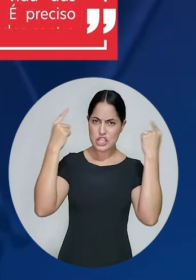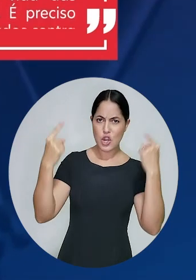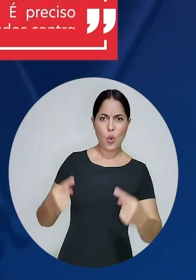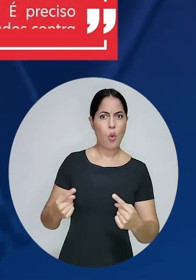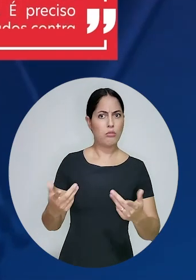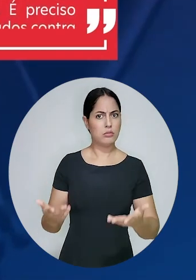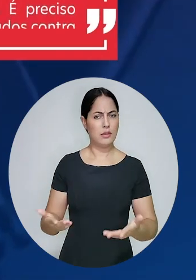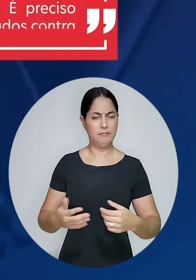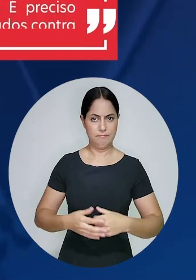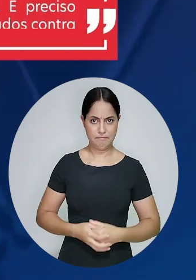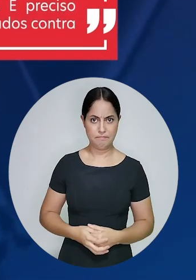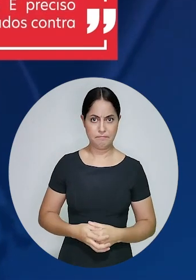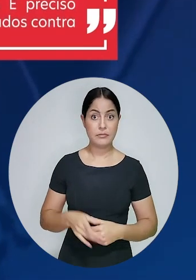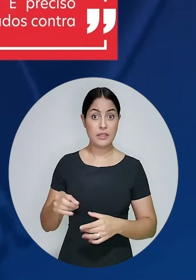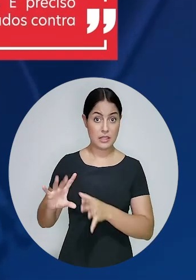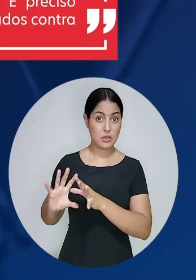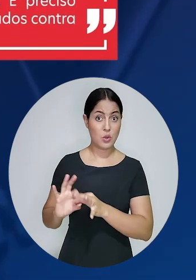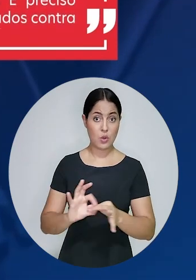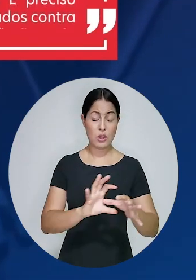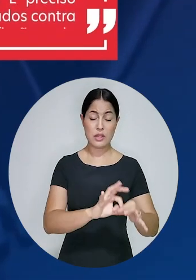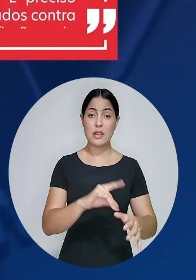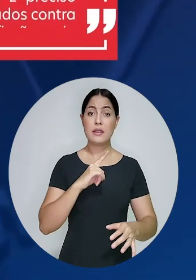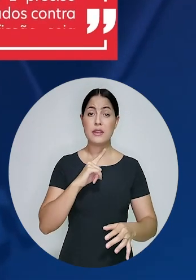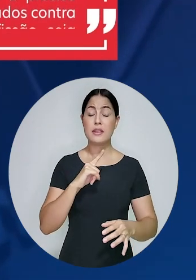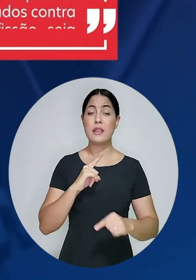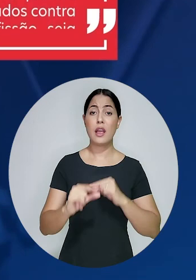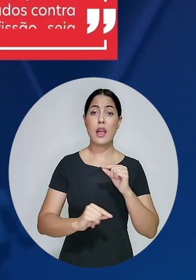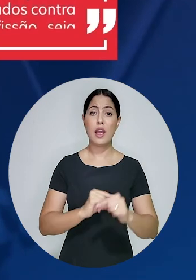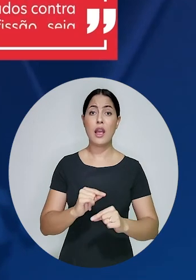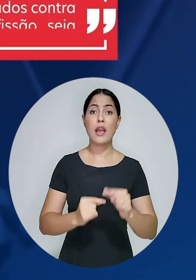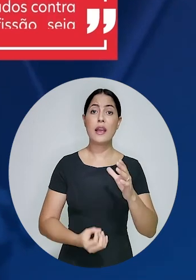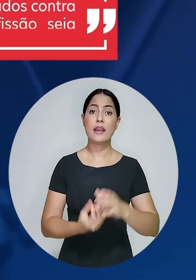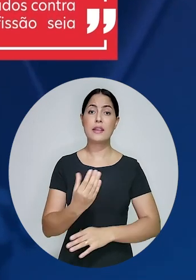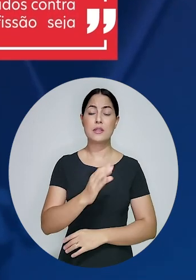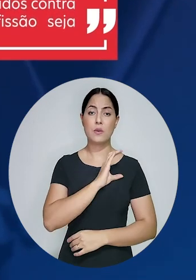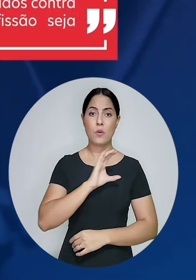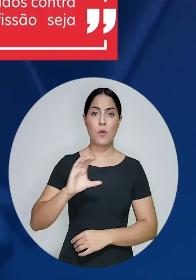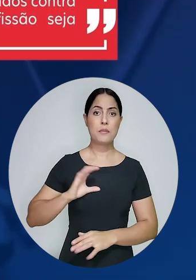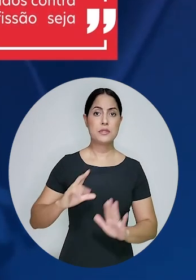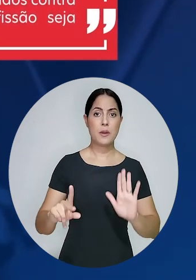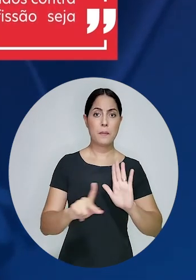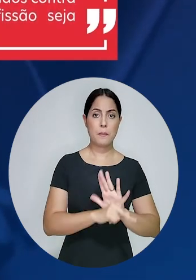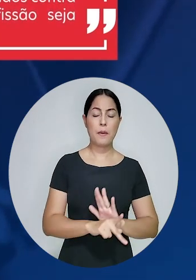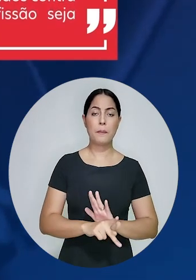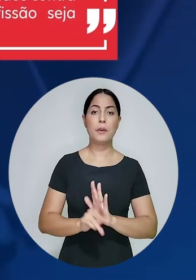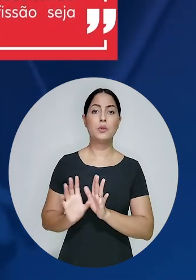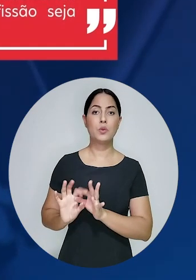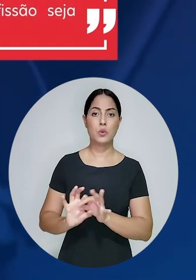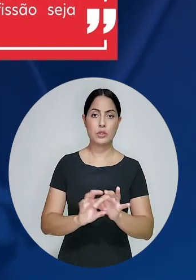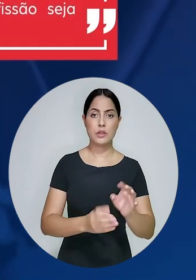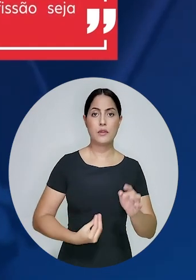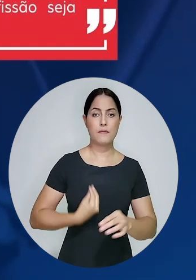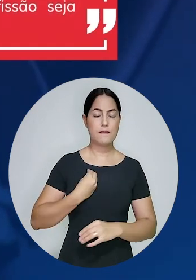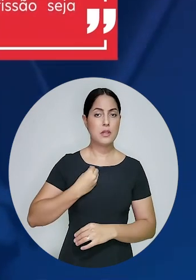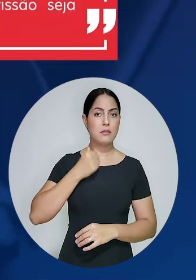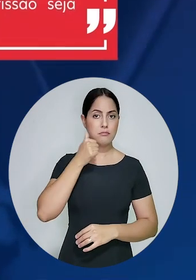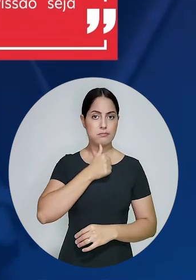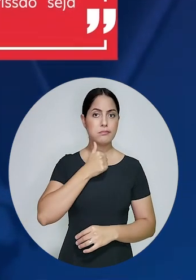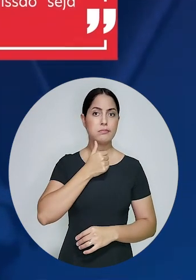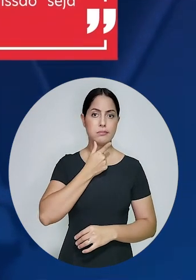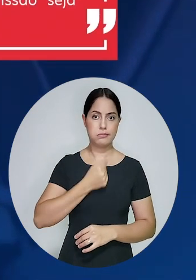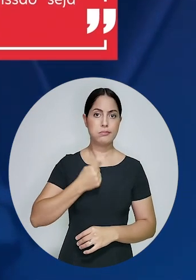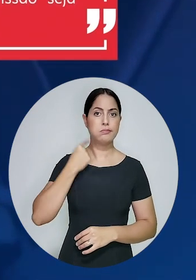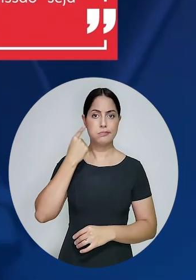violência suportada pela advogada. Dentre as medidas está a sugestão da criação de uma comissão específica de defesa da vida